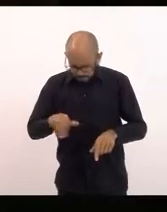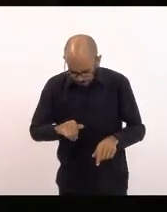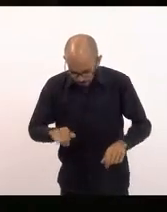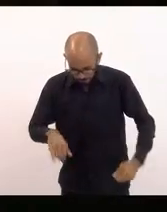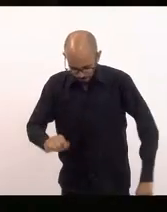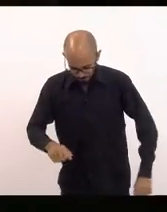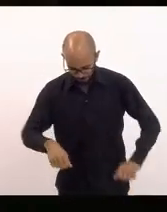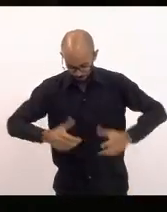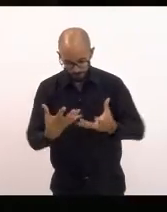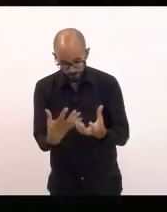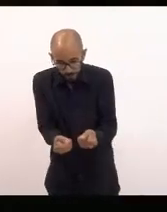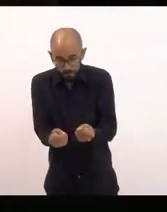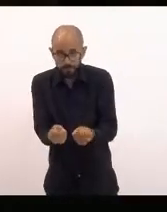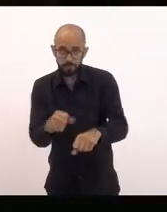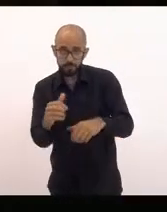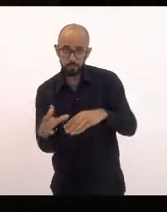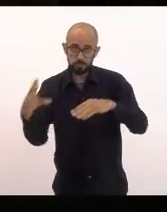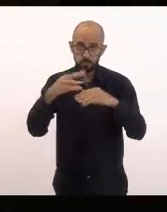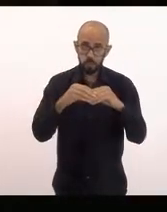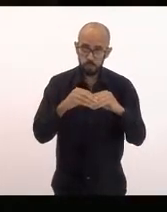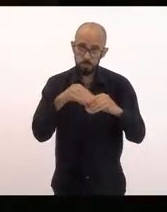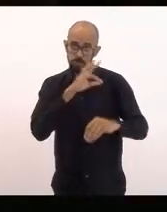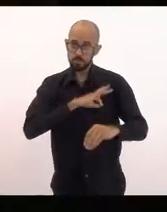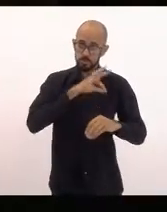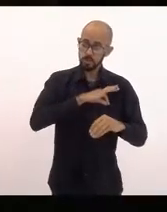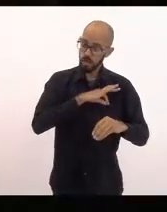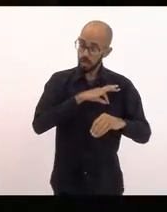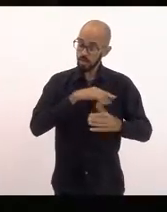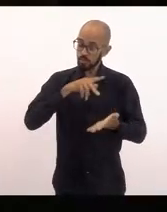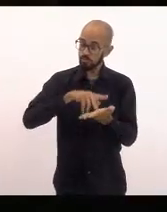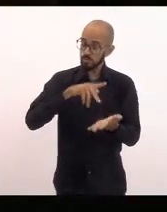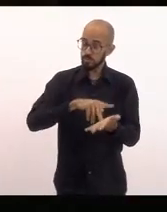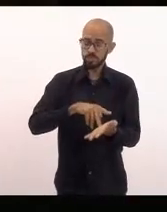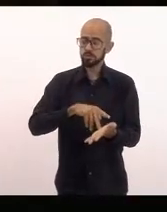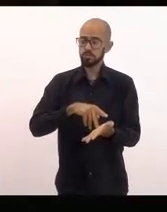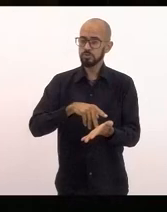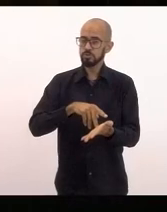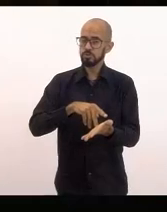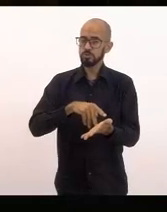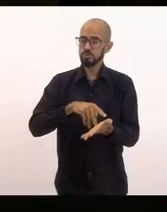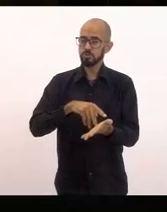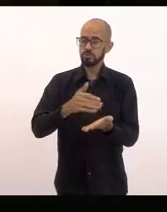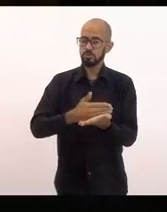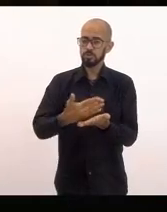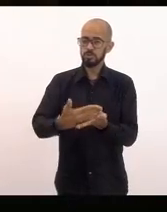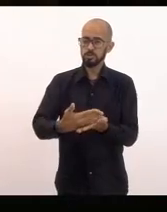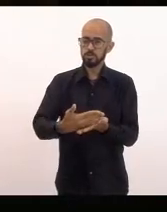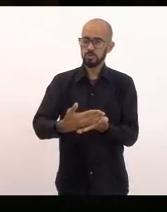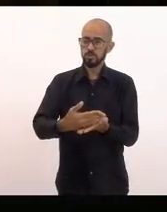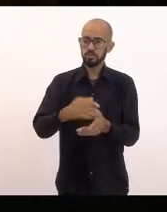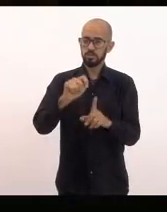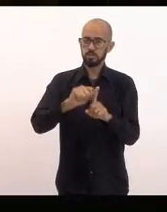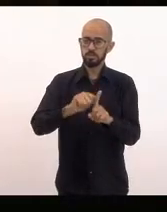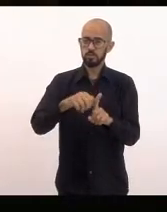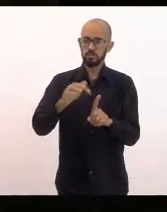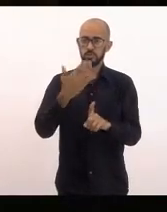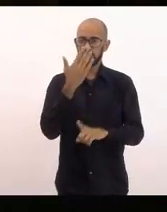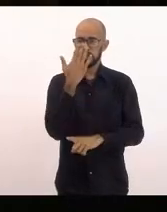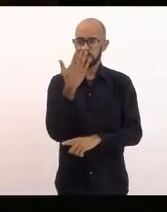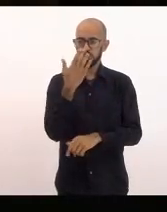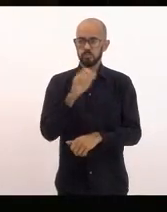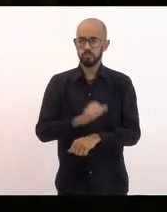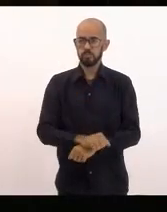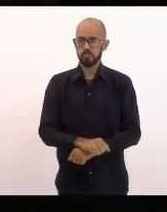Os servidores terão um ganho efetivo de poder de compra a partir do próximo mês de fevereiro.